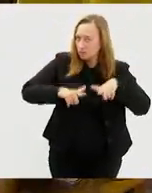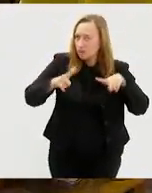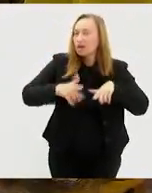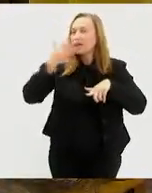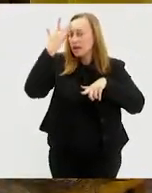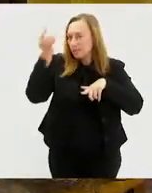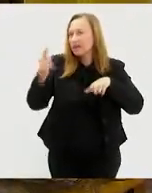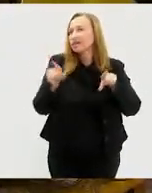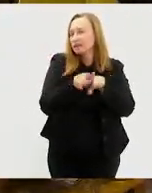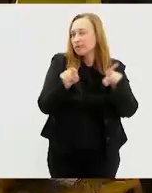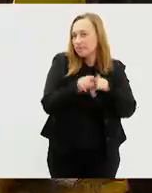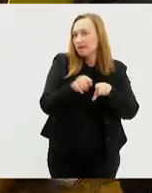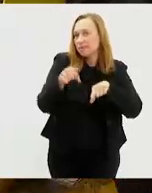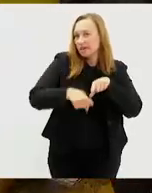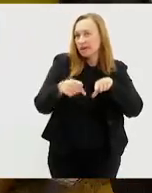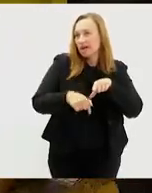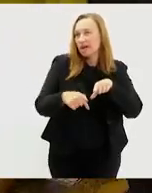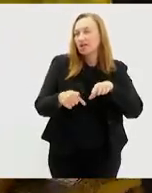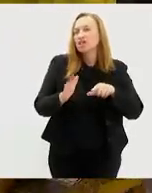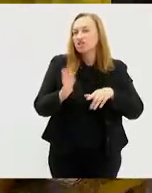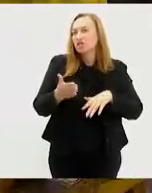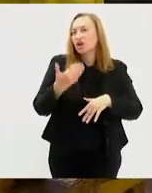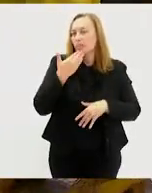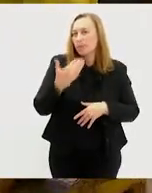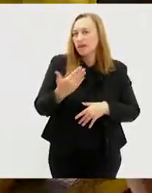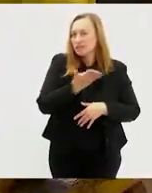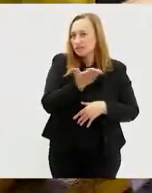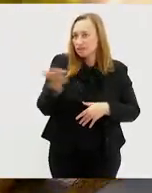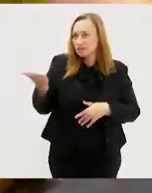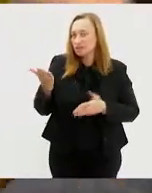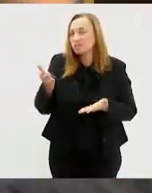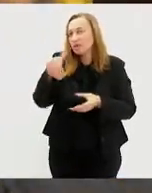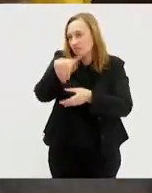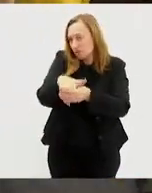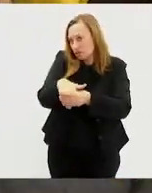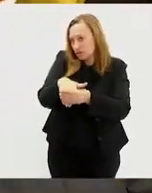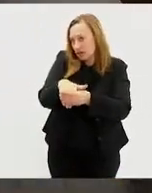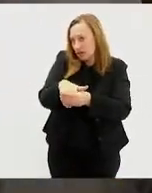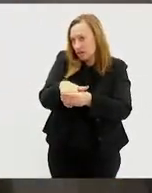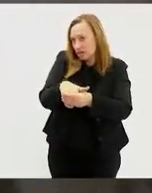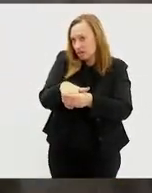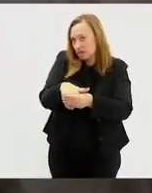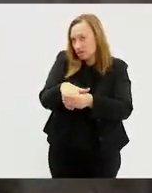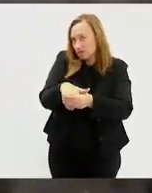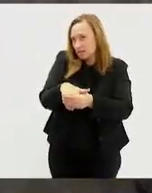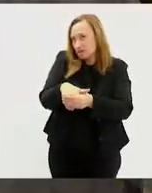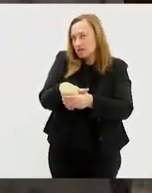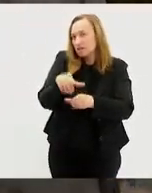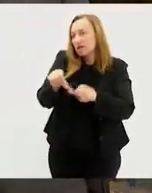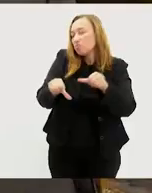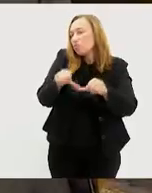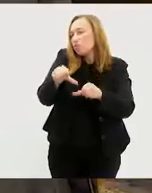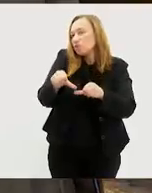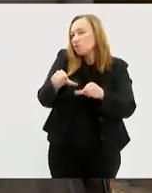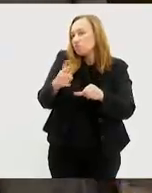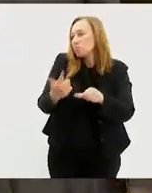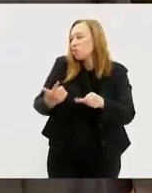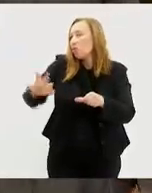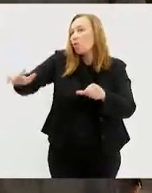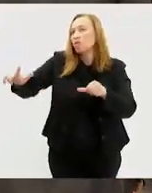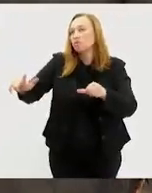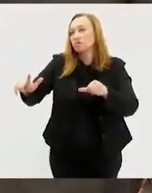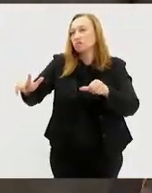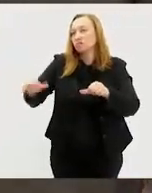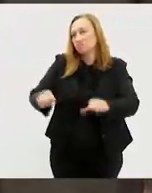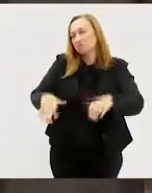para também sugiro Até que a gente vote aqui se a senhora colocar em Pauta E mude para o no nosso plenário lá